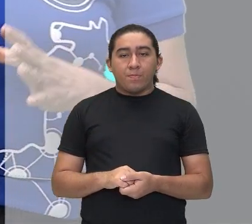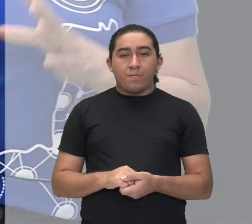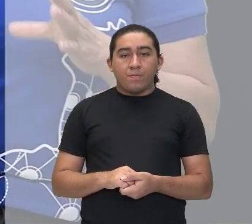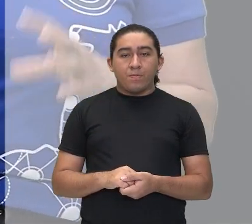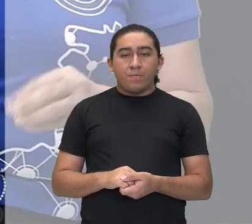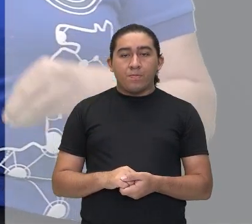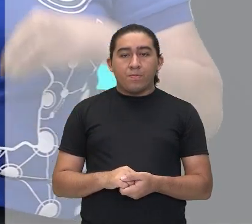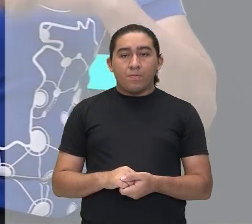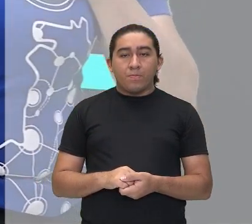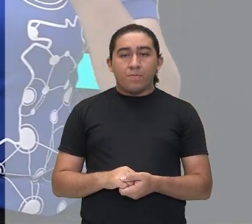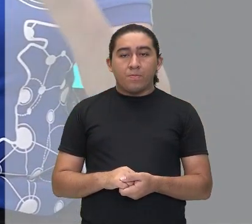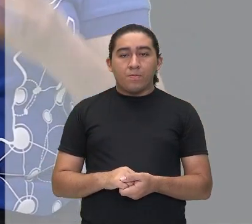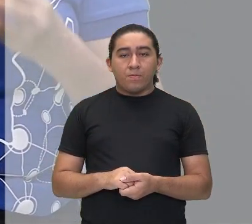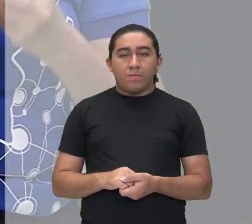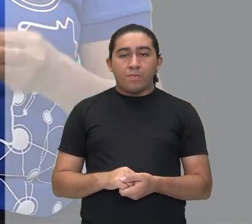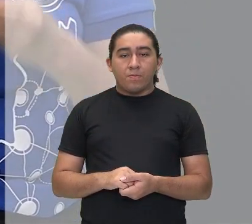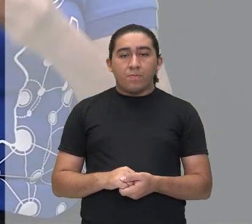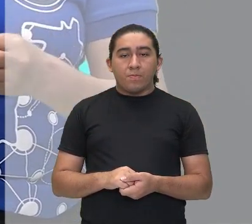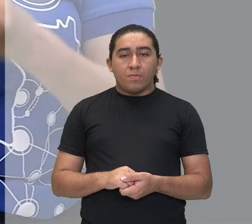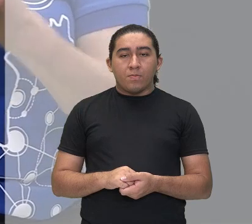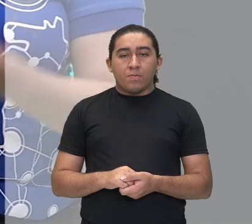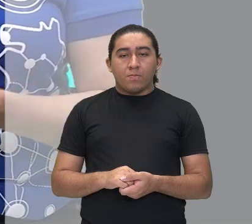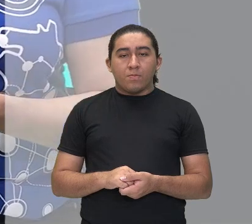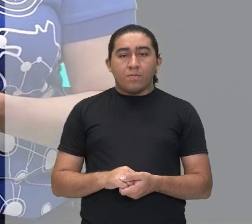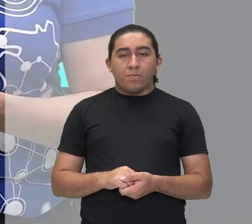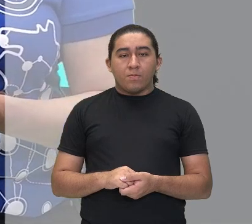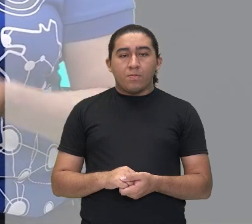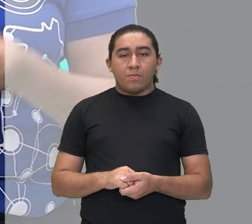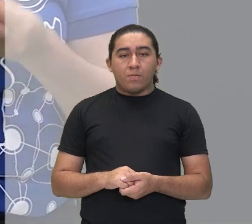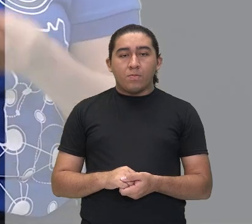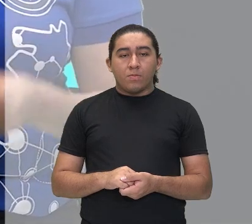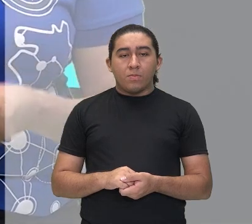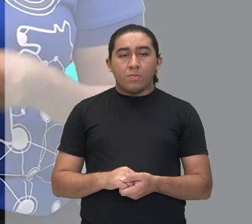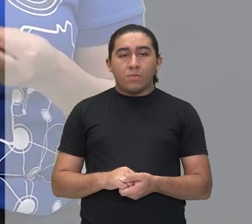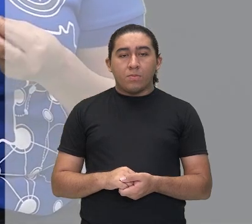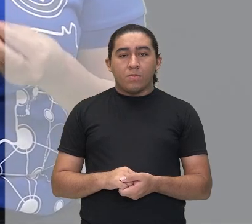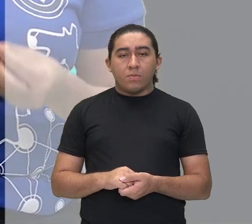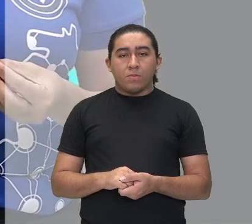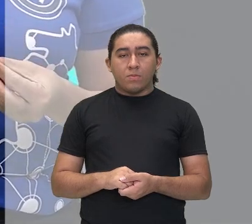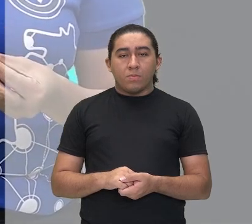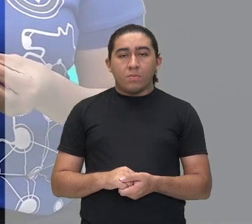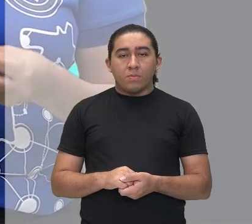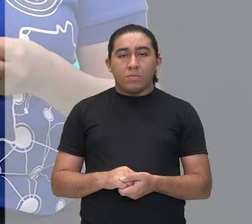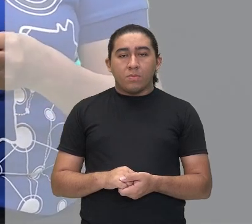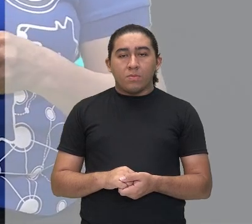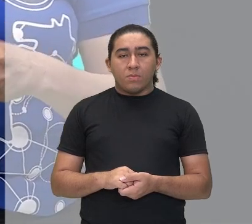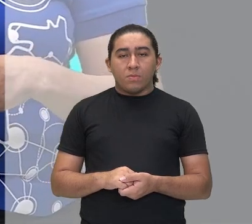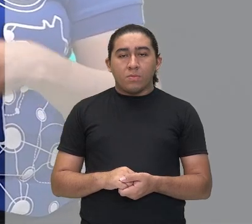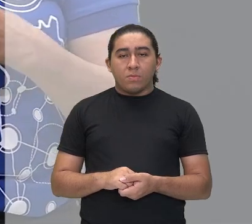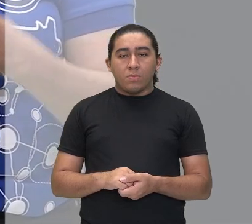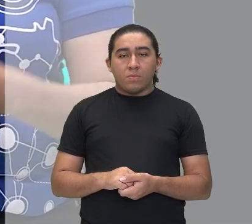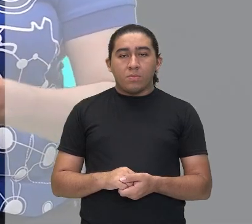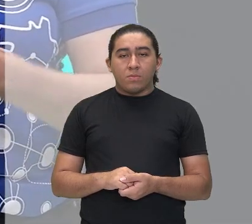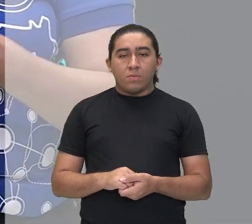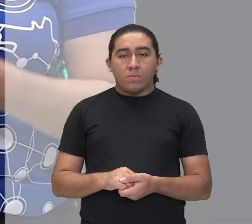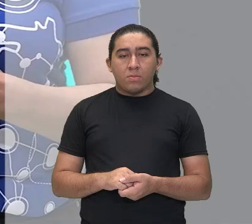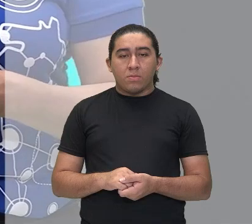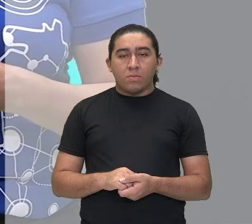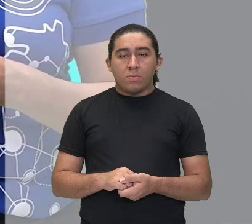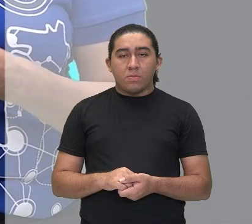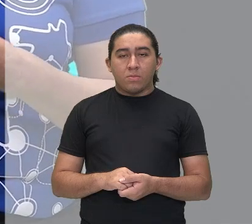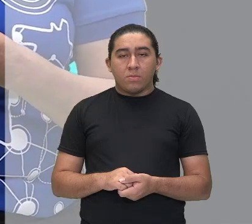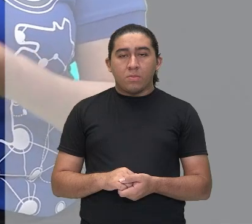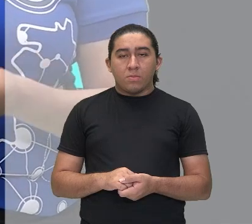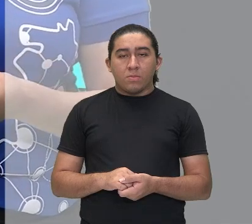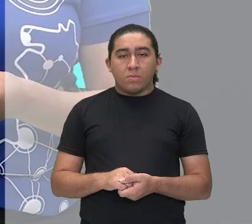tudo que for preciso ser explicado, precisa-se ser, né, produzido